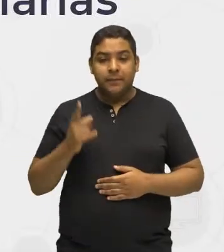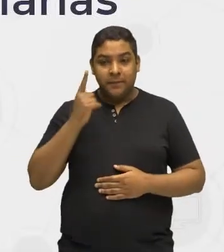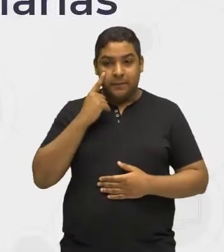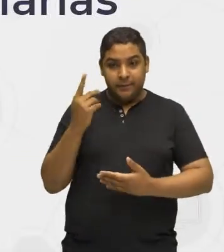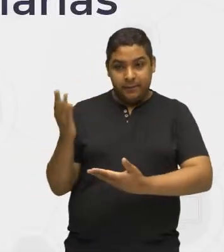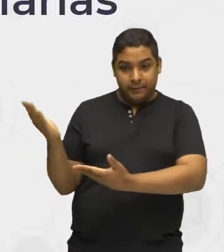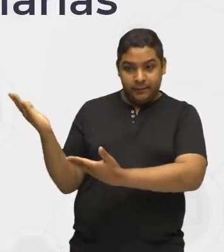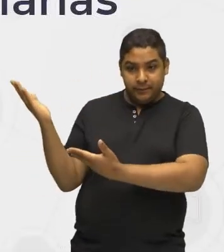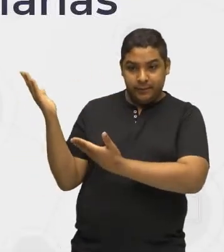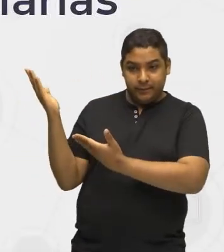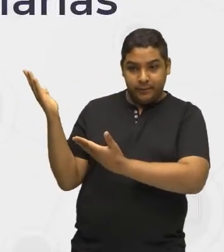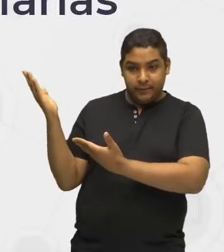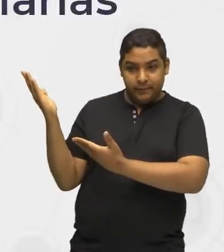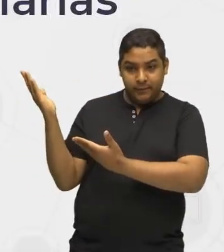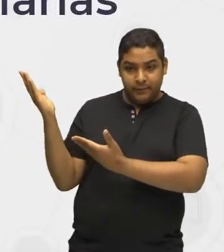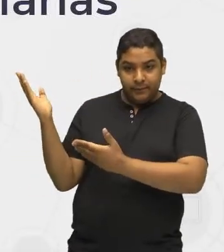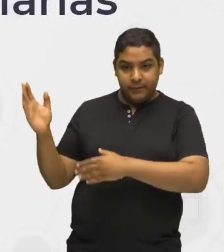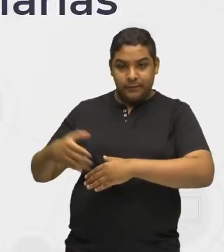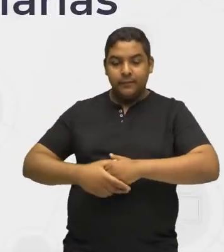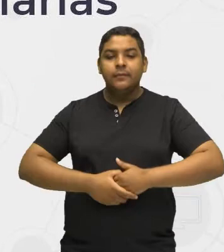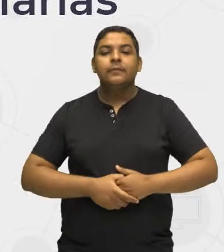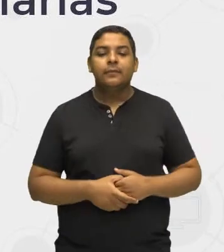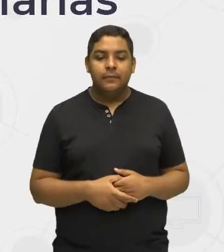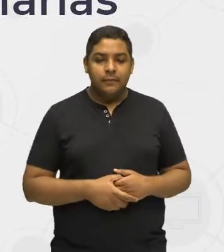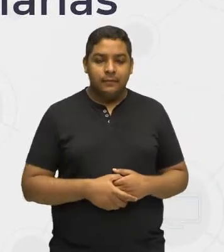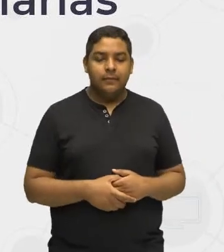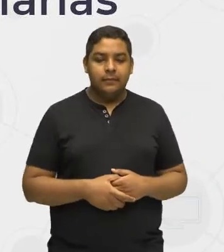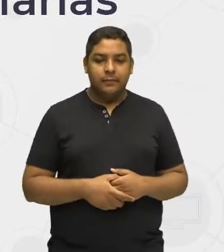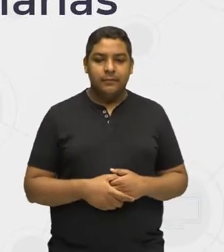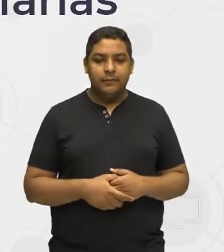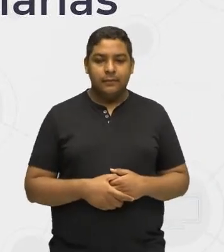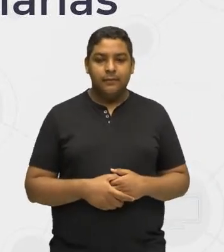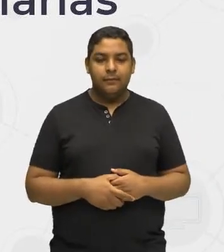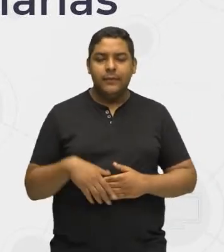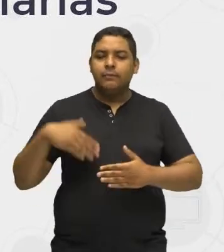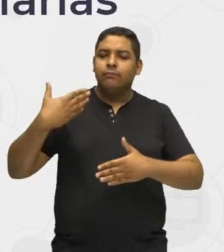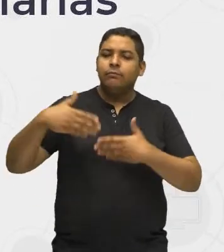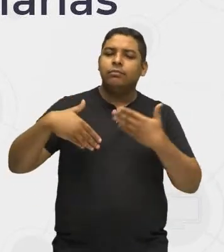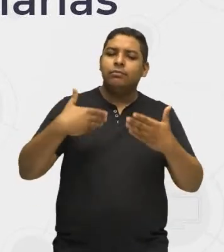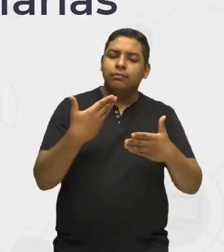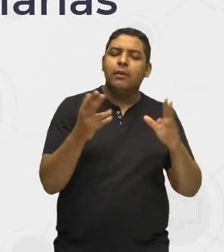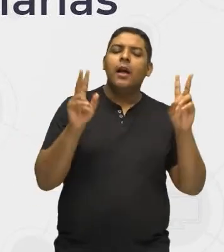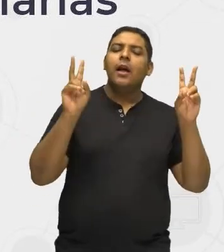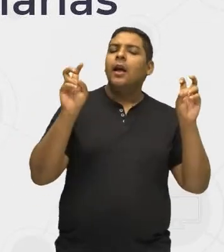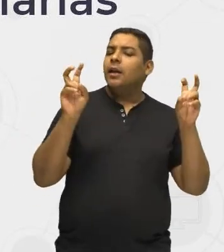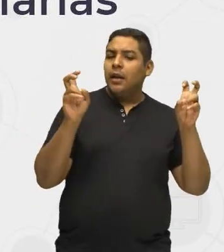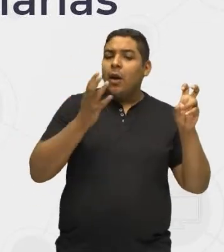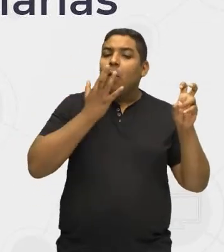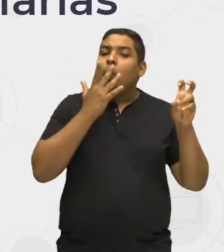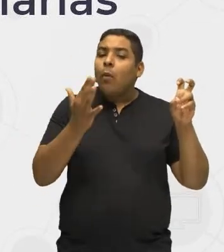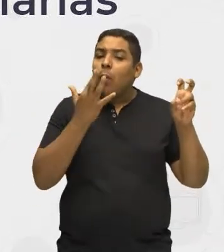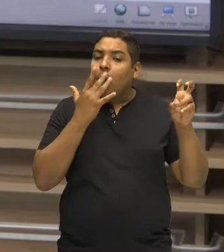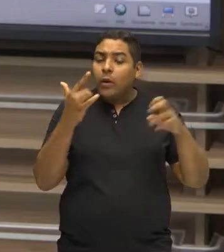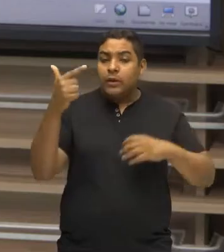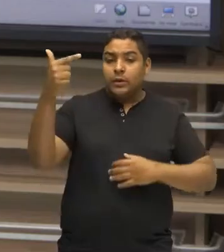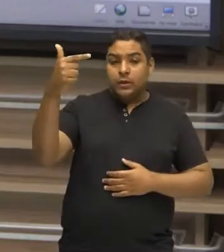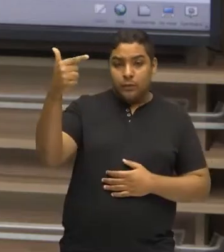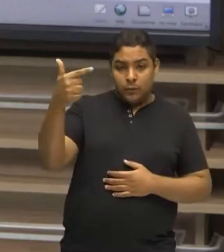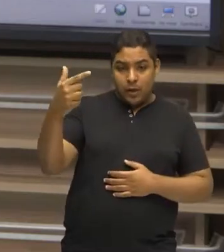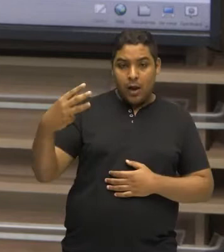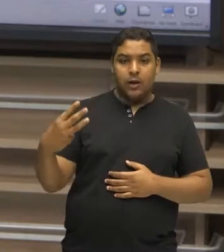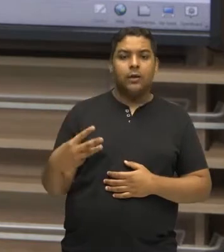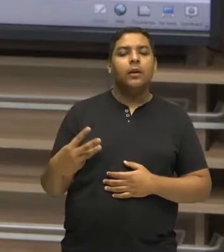então ao assunto. Então, hoje nós vamos desenvolver o assunto sobre cores secundárias